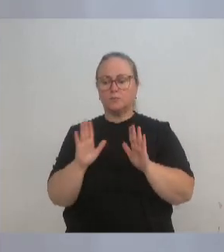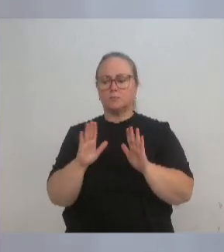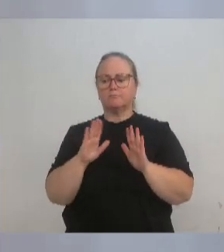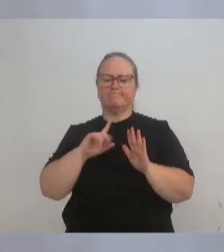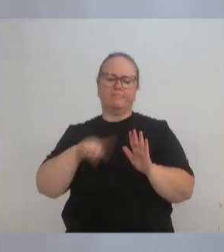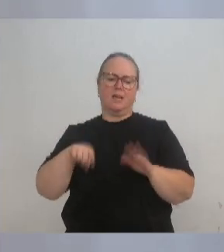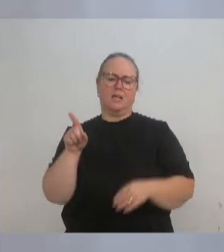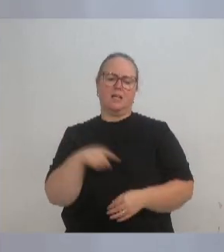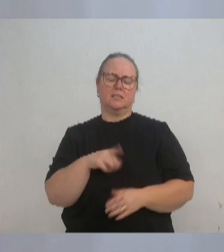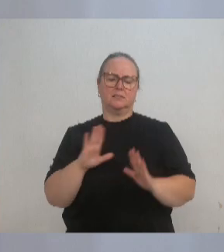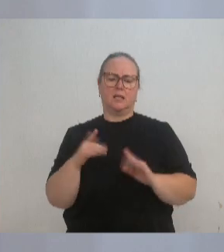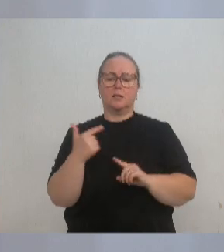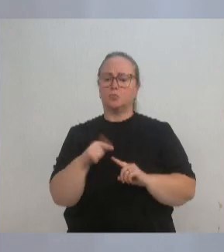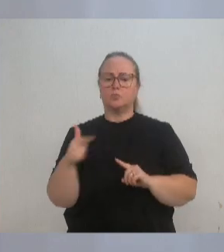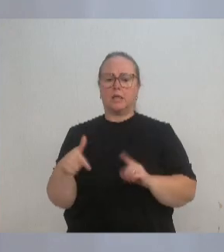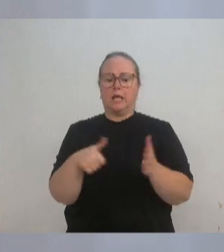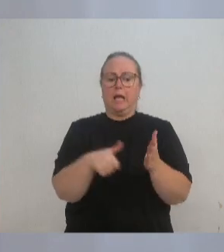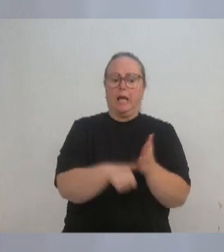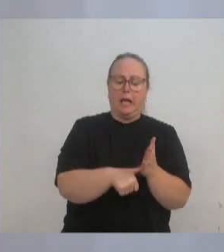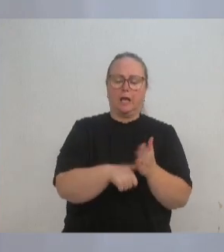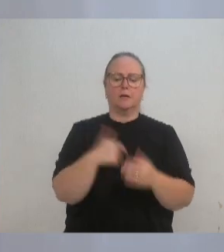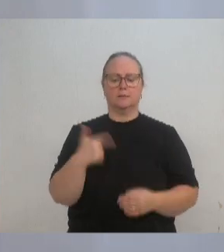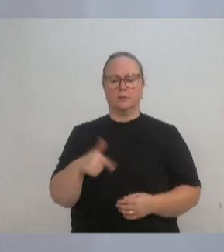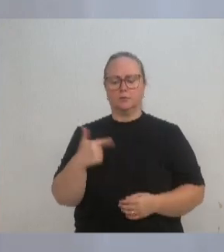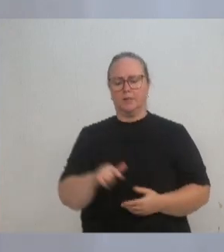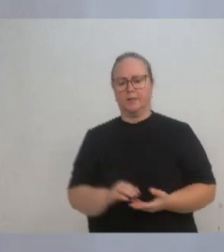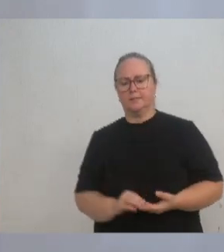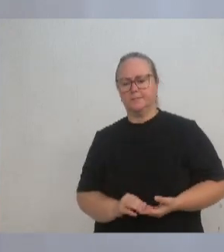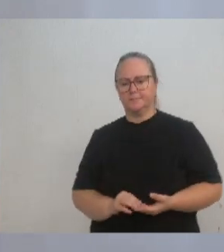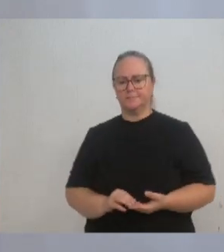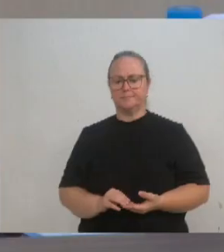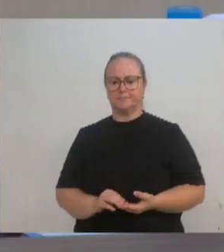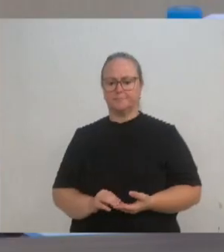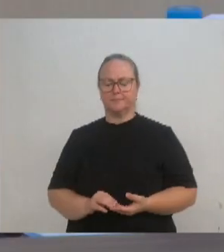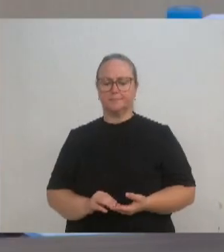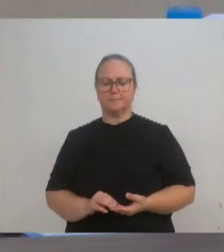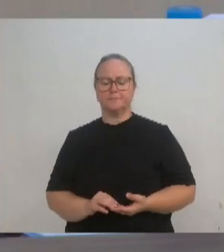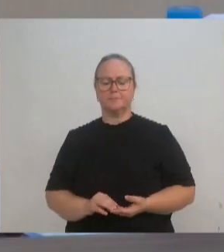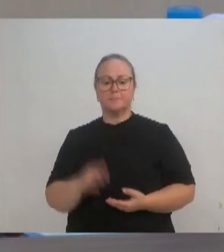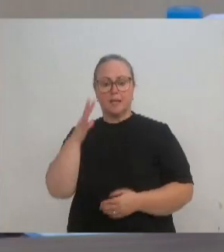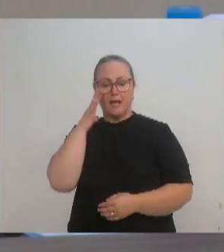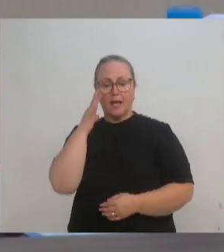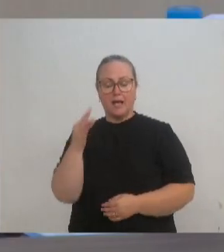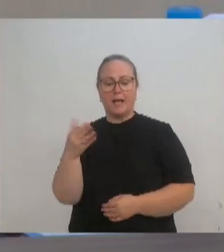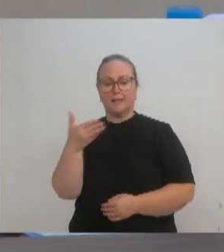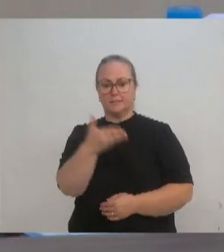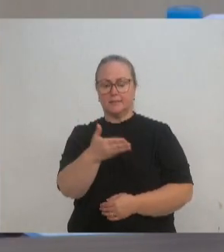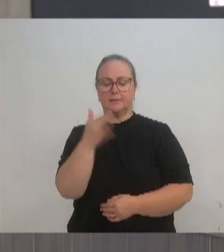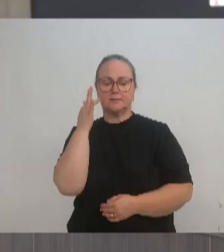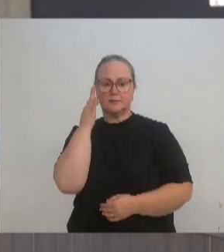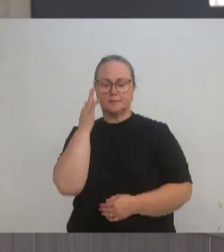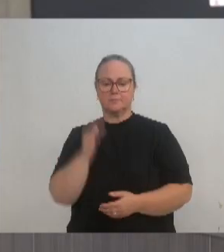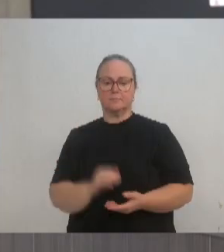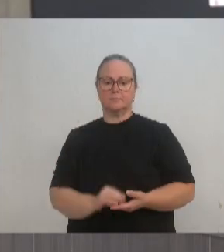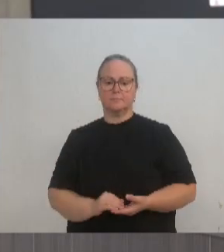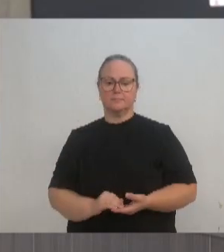nulo. Não existe. Com autorização do presidente. Ouçam a parte, Flávio Linhares.